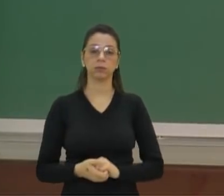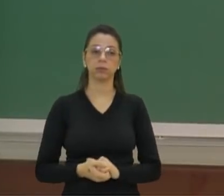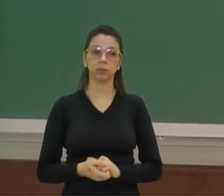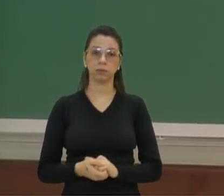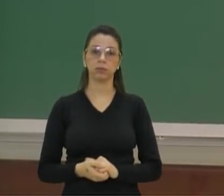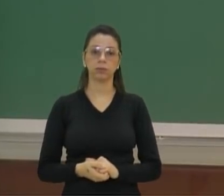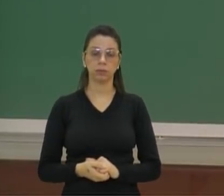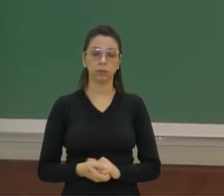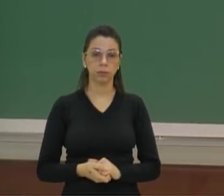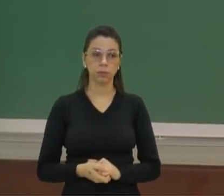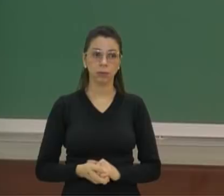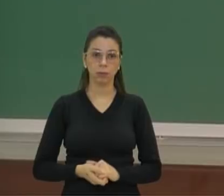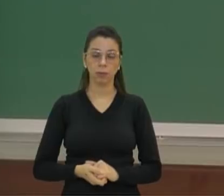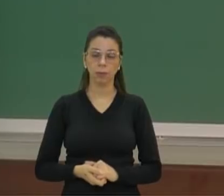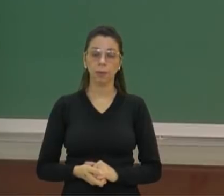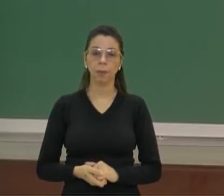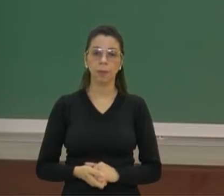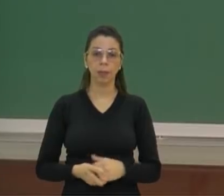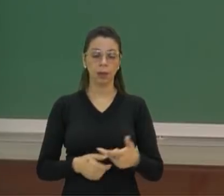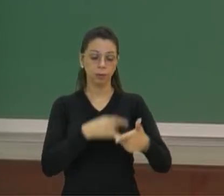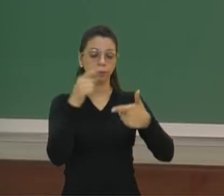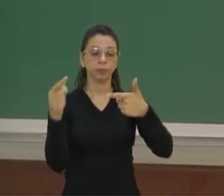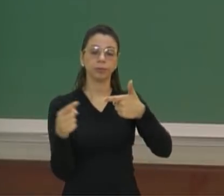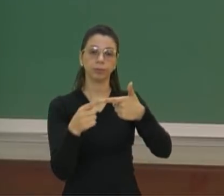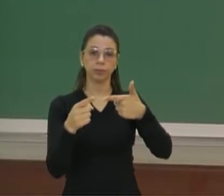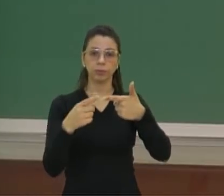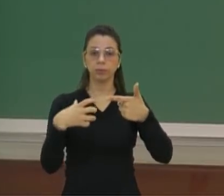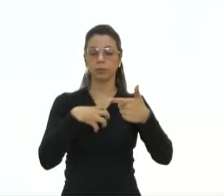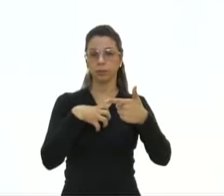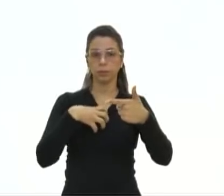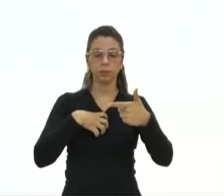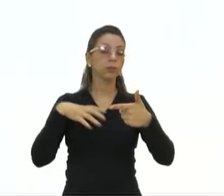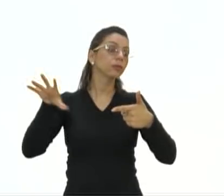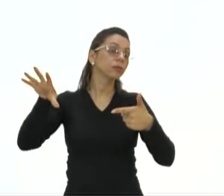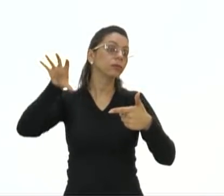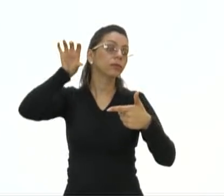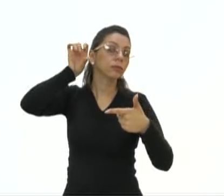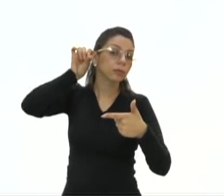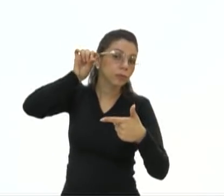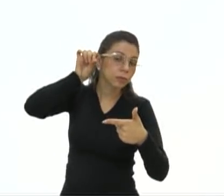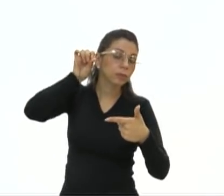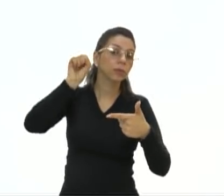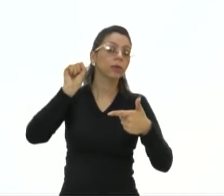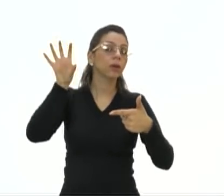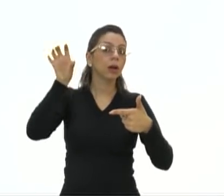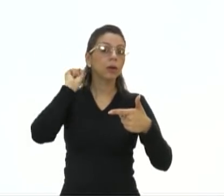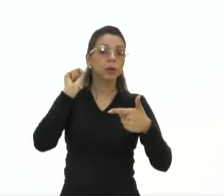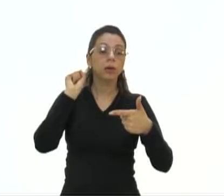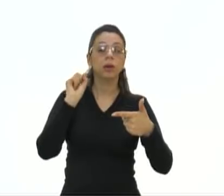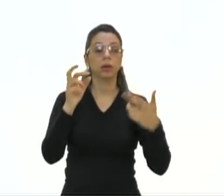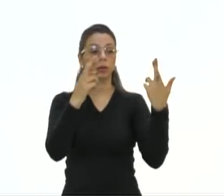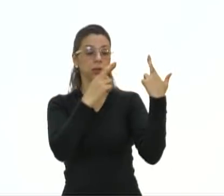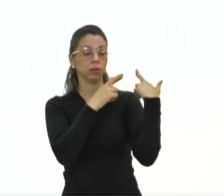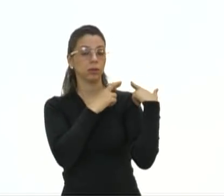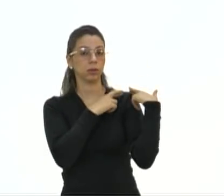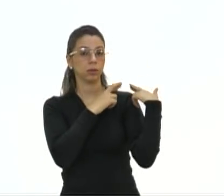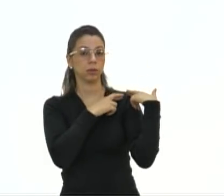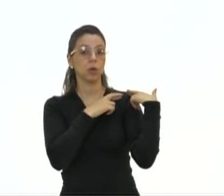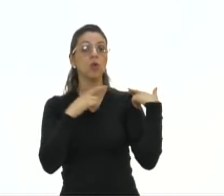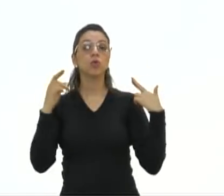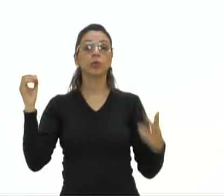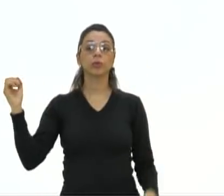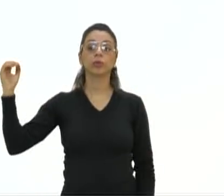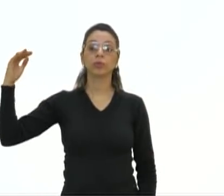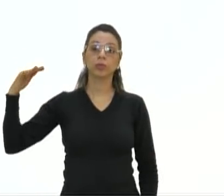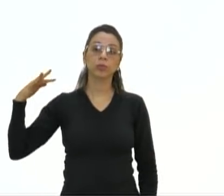sequência. Segundo sentido, a audição. É o sentido responsável por perceber as ondas sonoras